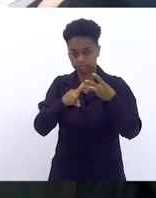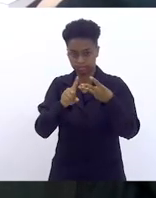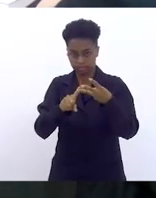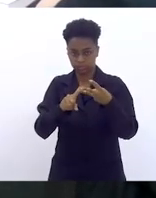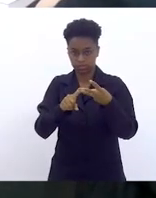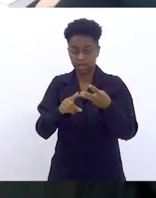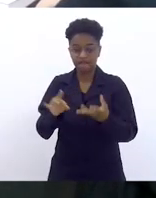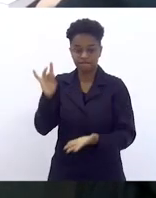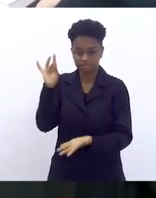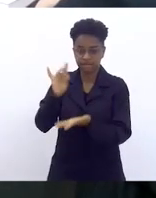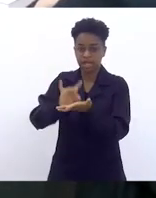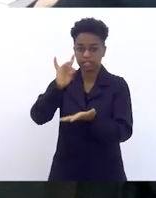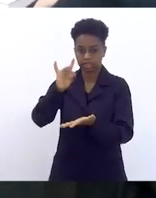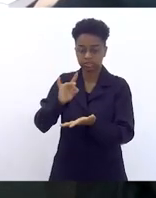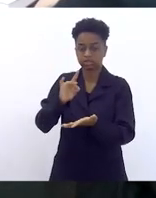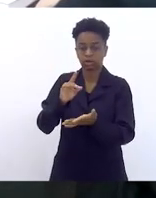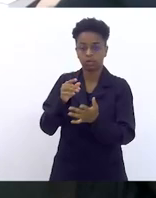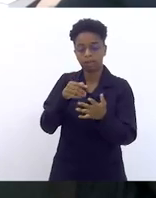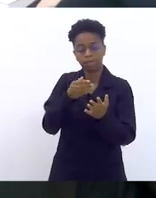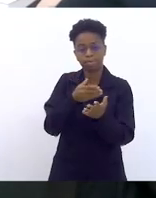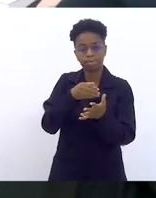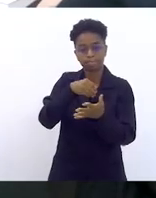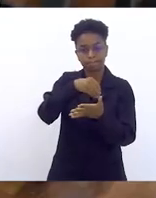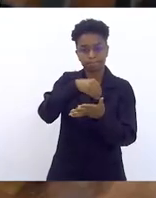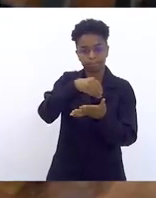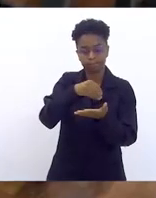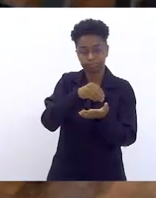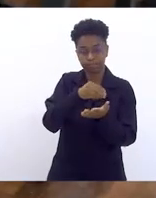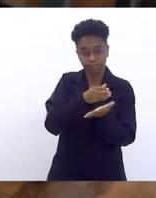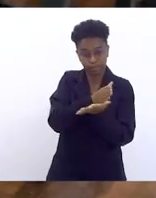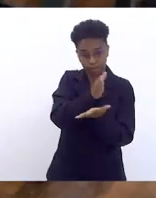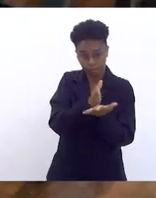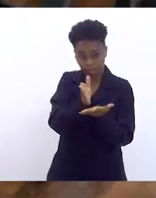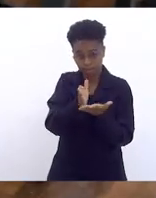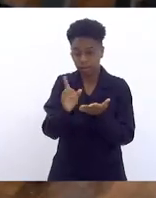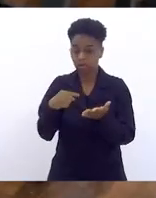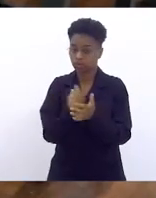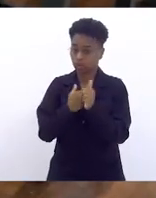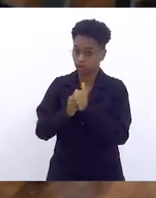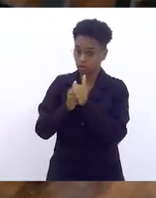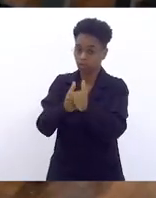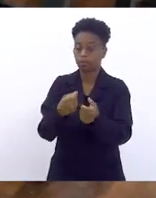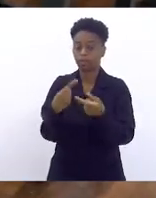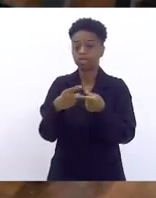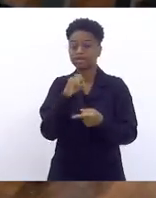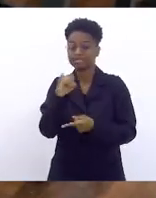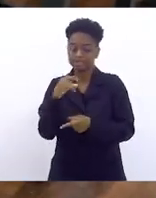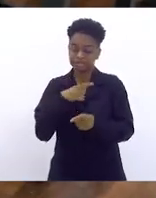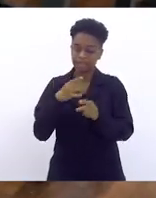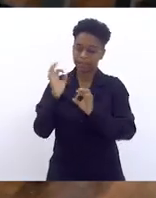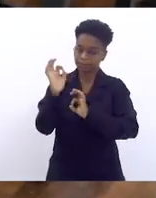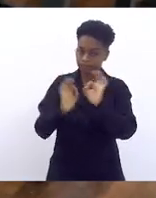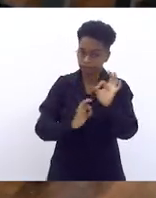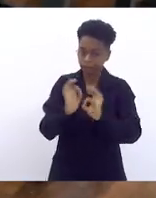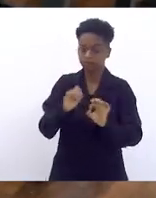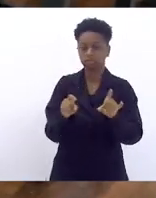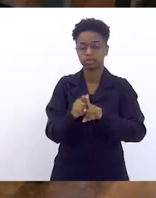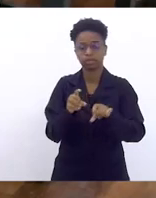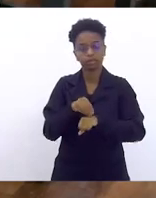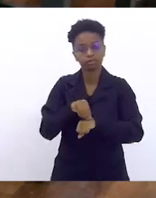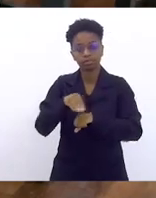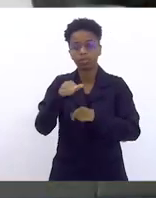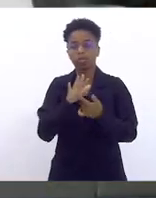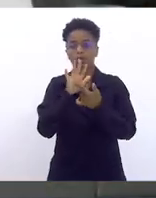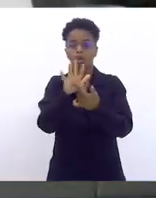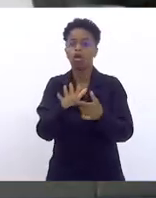a validação desses indicadores que nós acompanharemos a medida que a gente tem o planejamento Nós indicaremos também quais